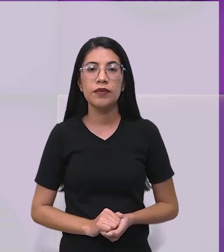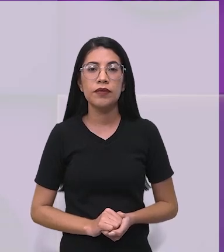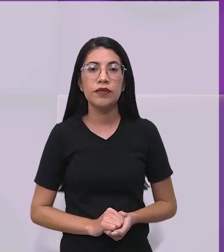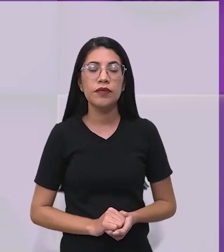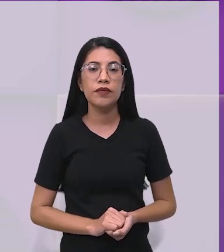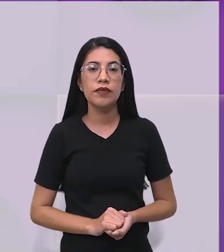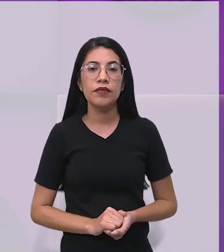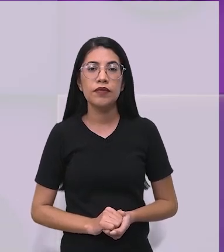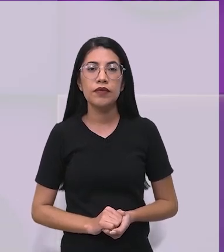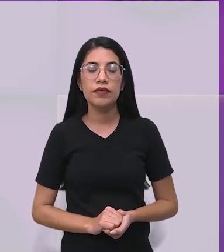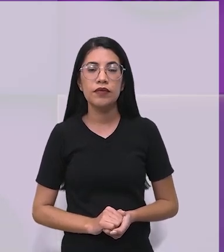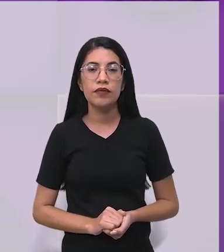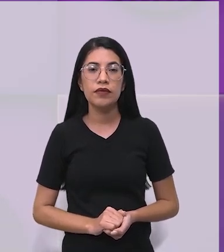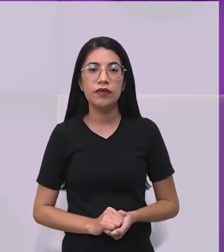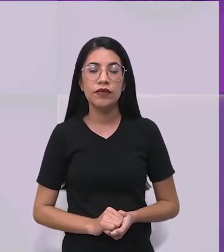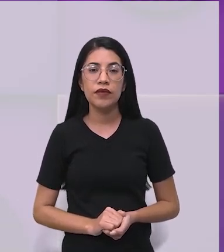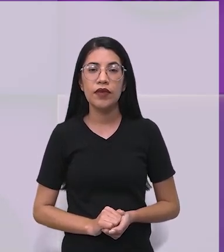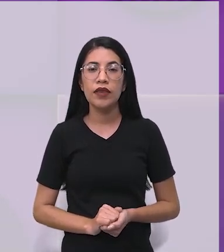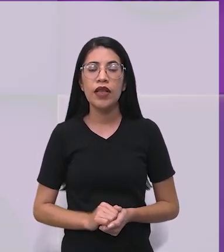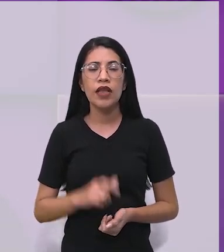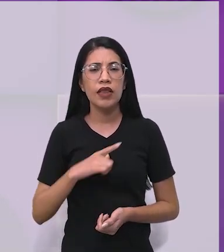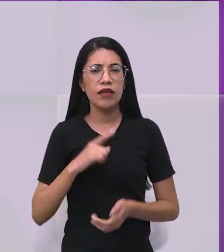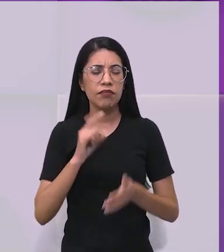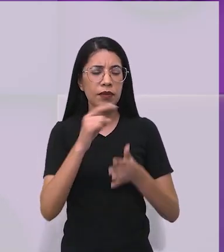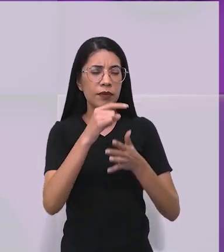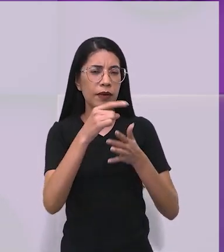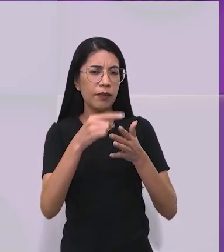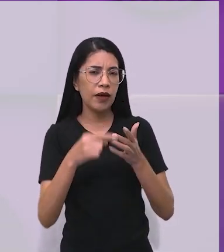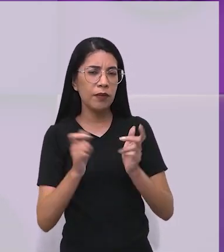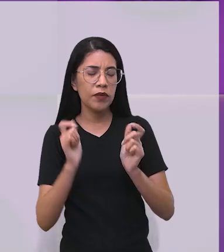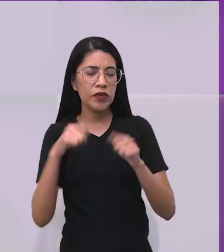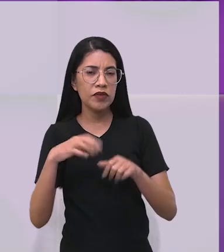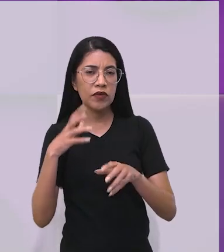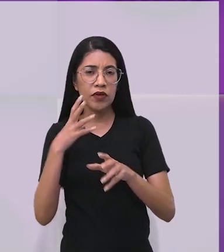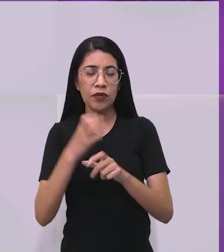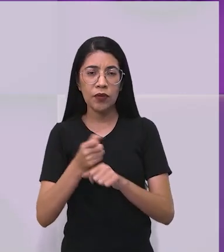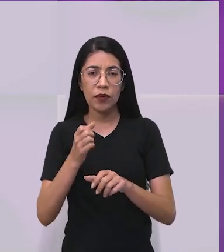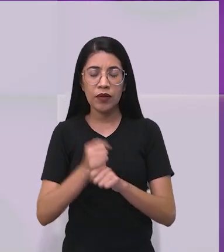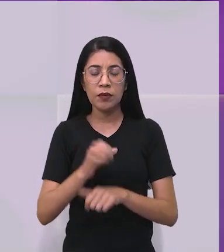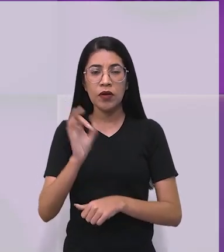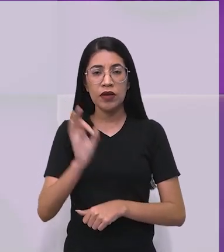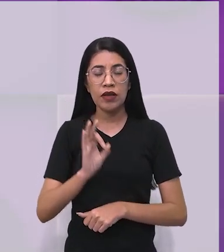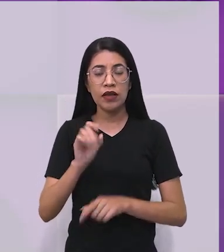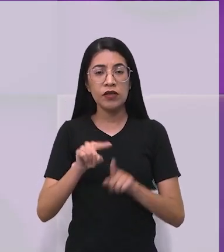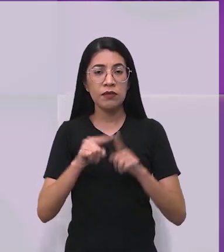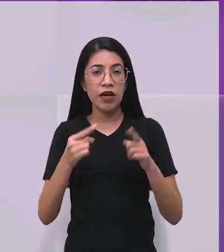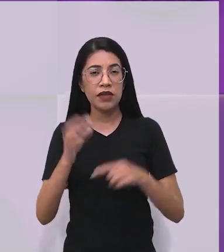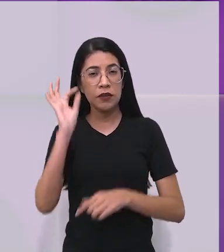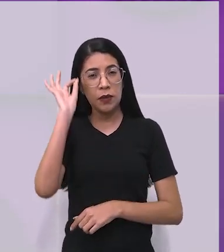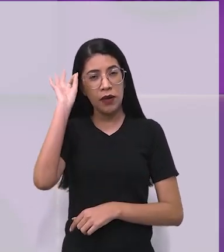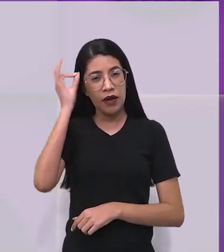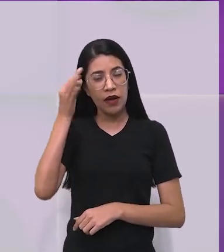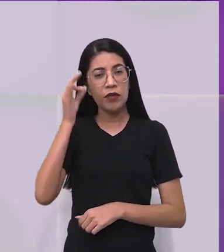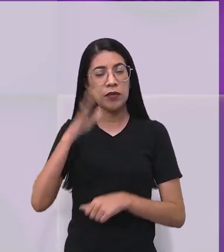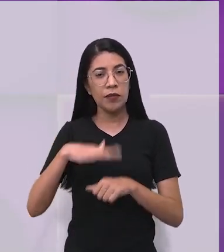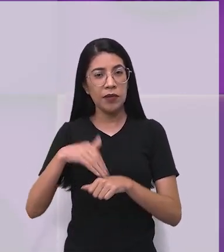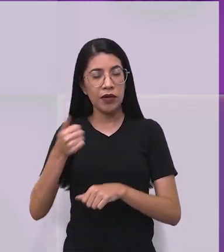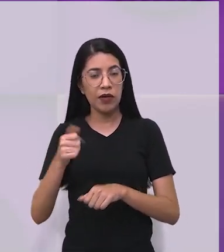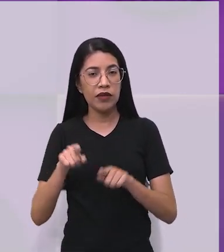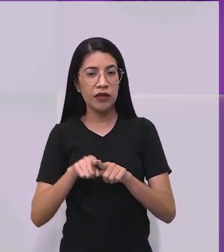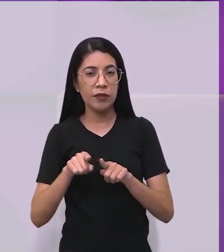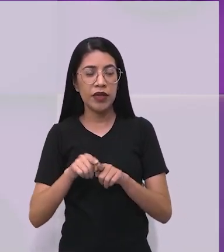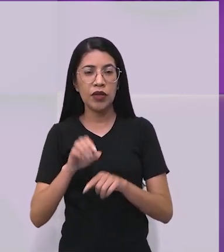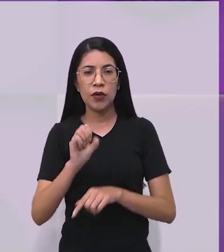vocês, existem várias maneiras da gente resolver porcentagem, mas a forma mais prática e mais rápida e que funciona com